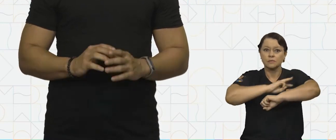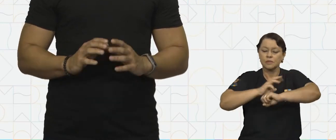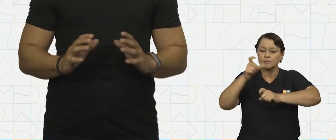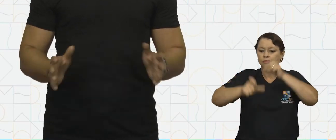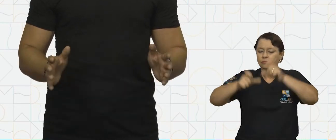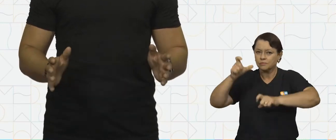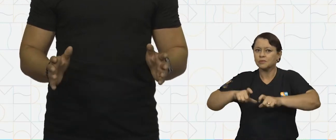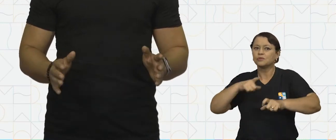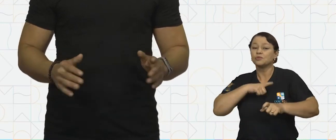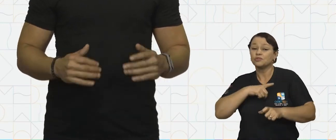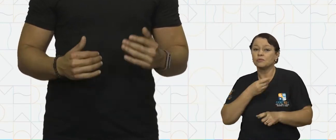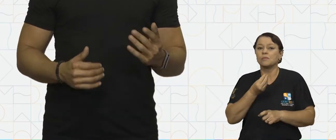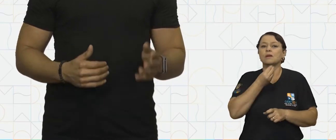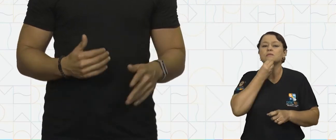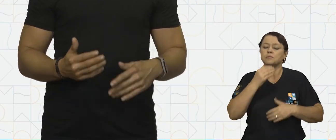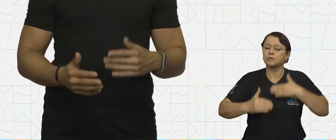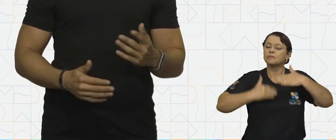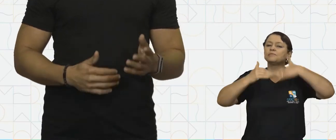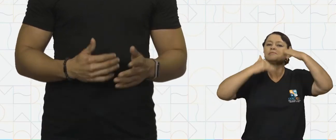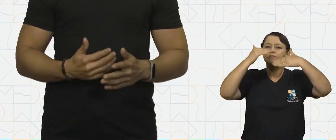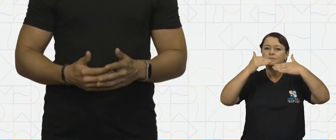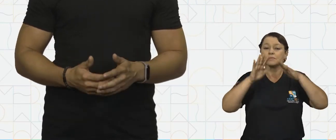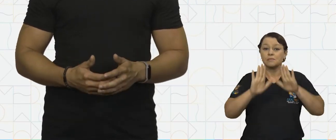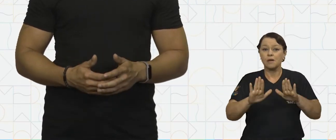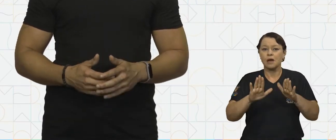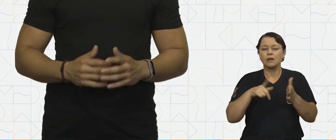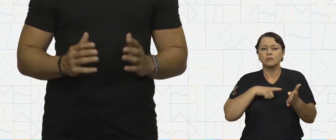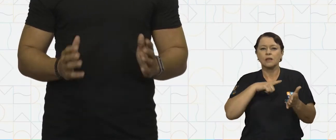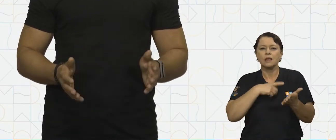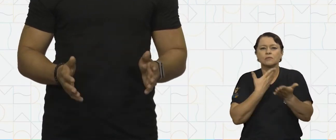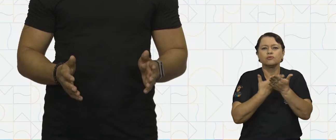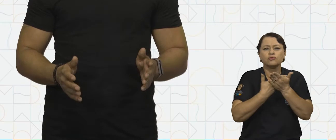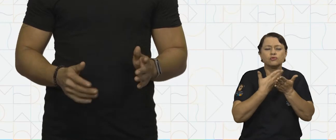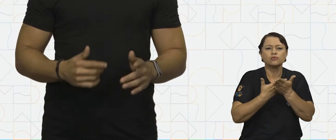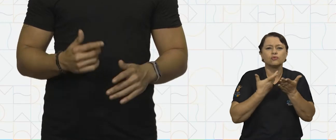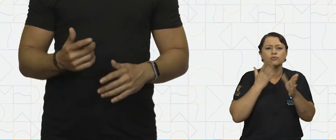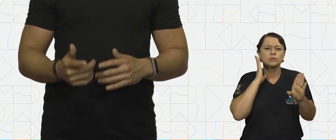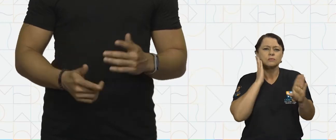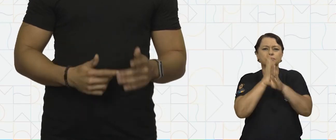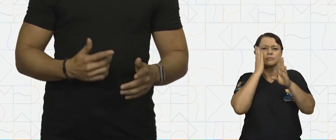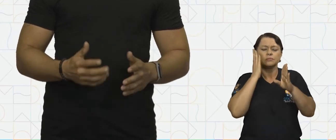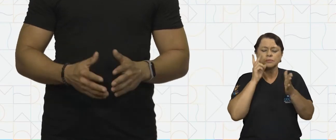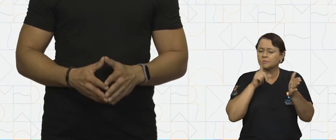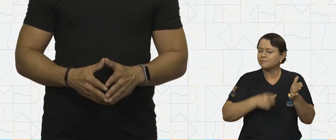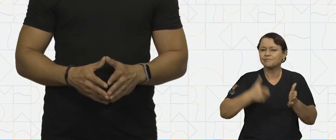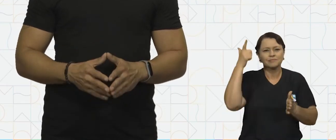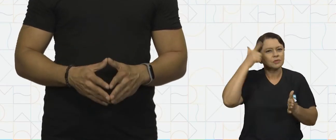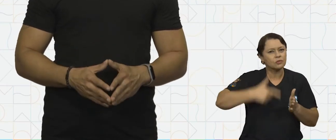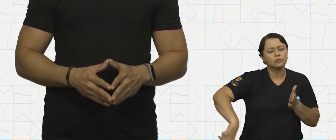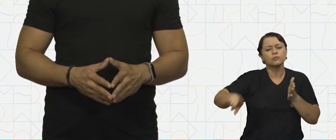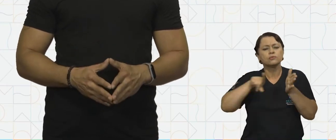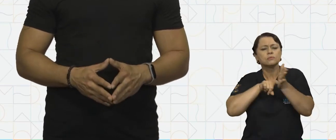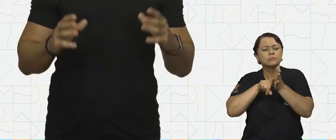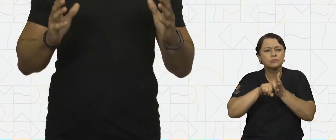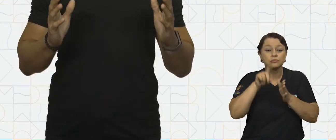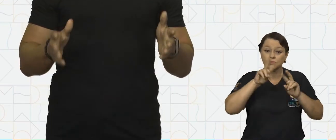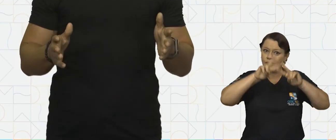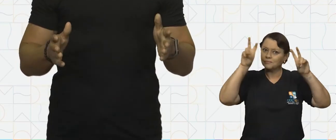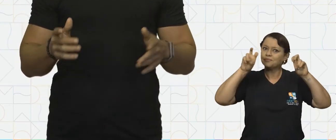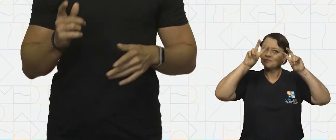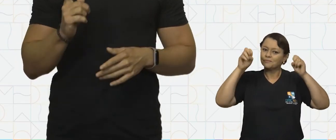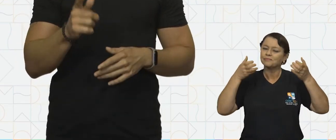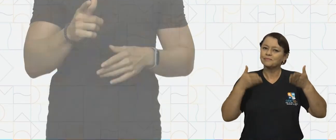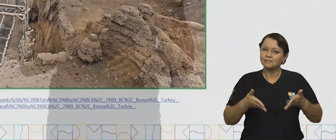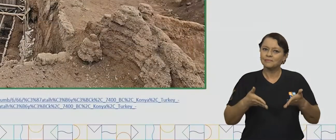vantagem. Contudo, diversos estudos e descobertas continuam e continuarão a nos surpreender sobre esse assunto, como